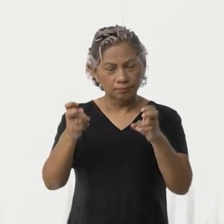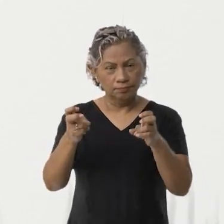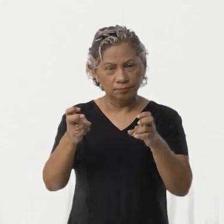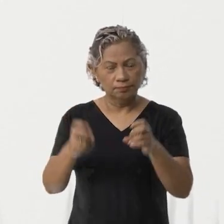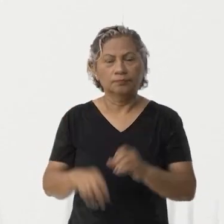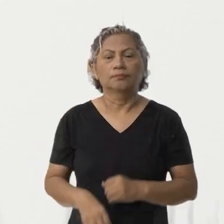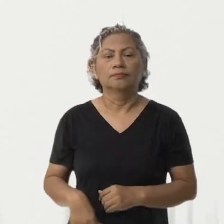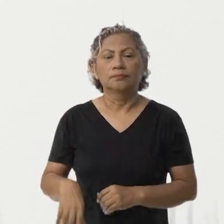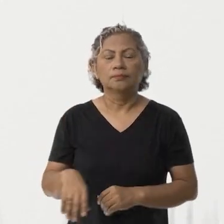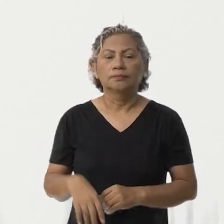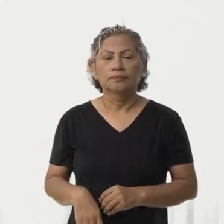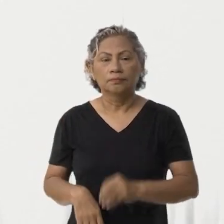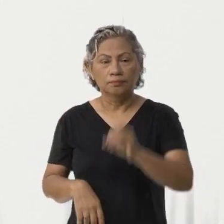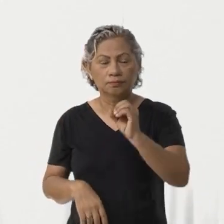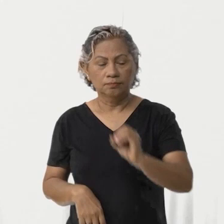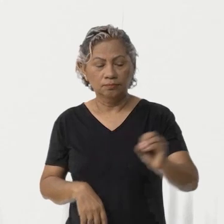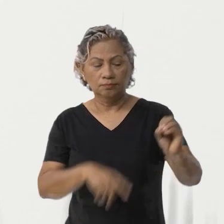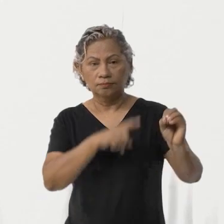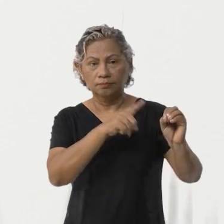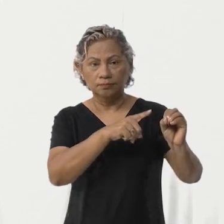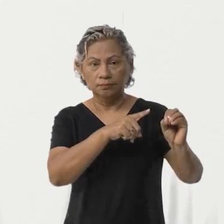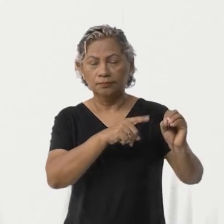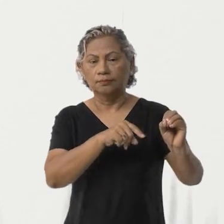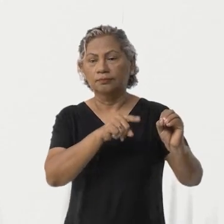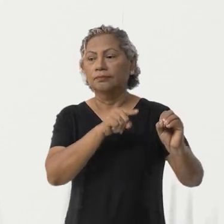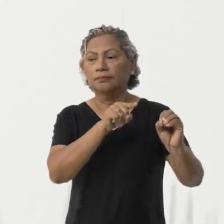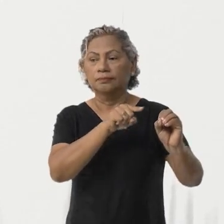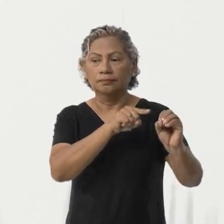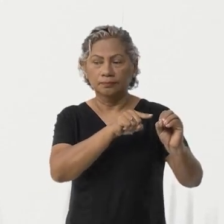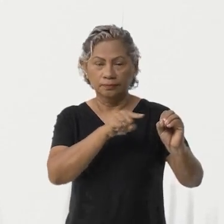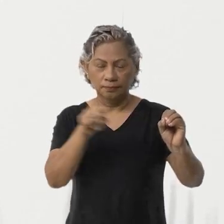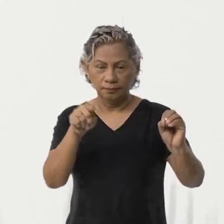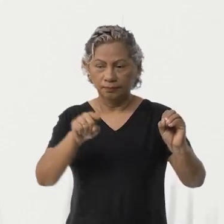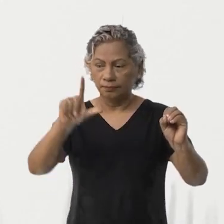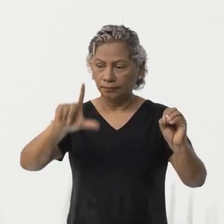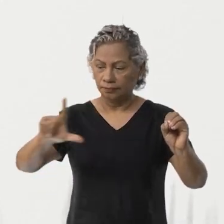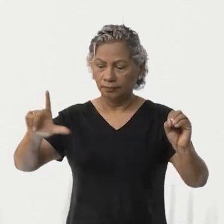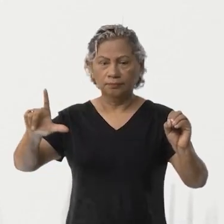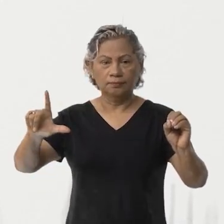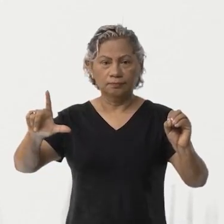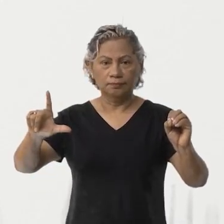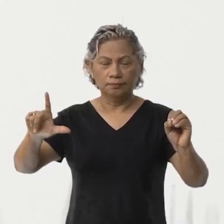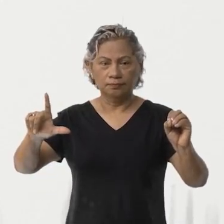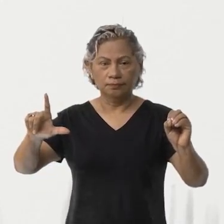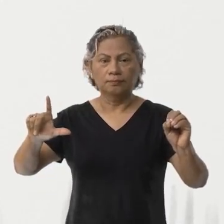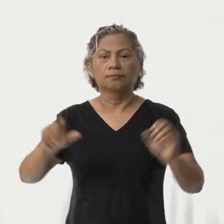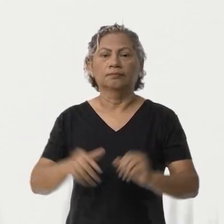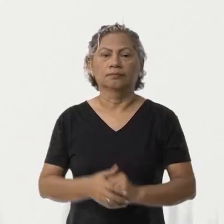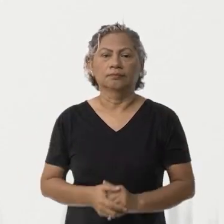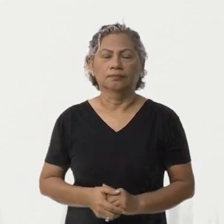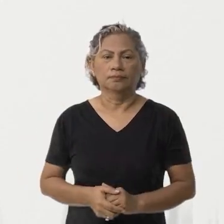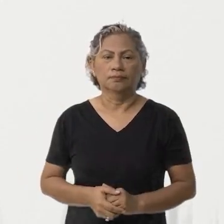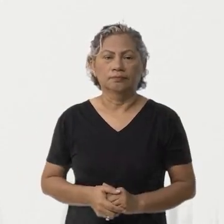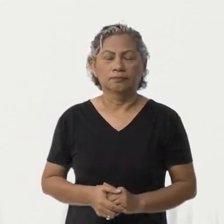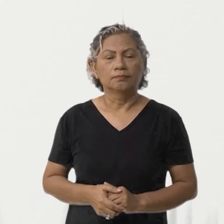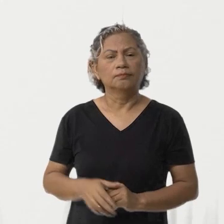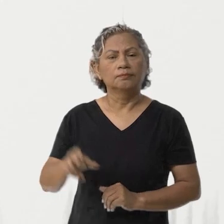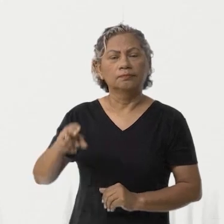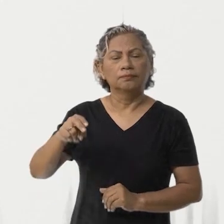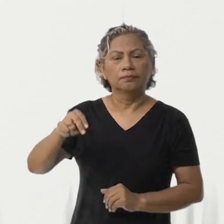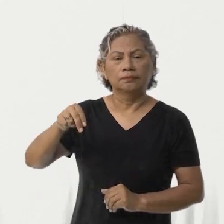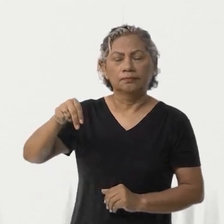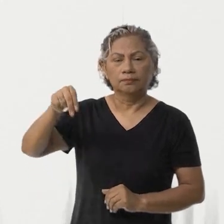extremo oeste. E a ponta dos Seixas é o nosso ponto extremo do leste, que fica